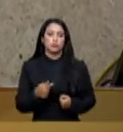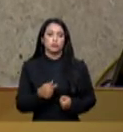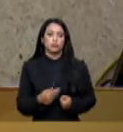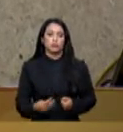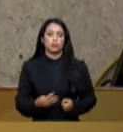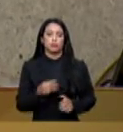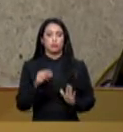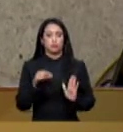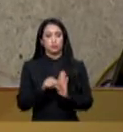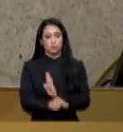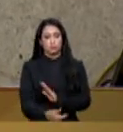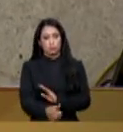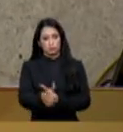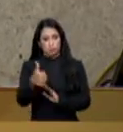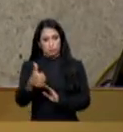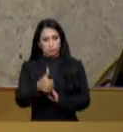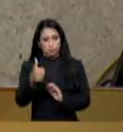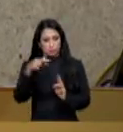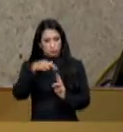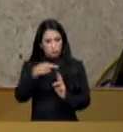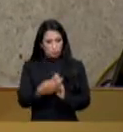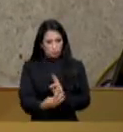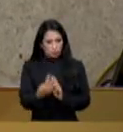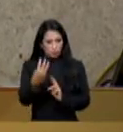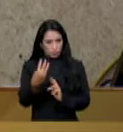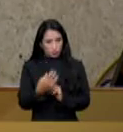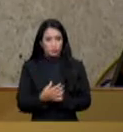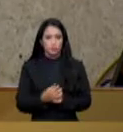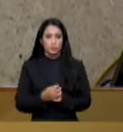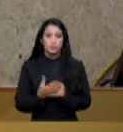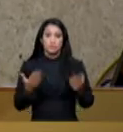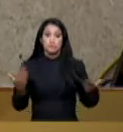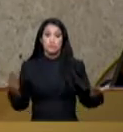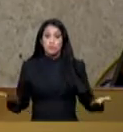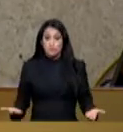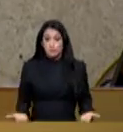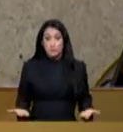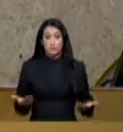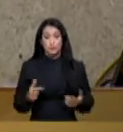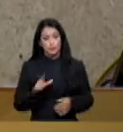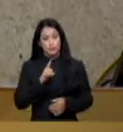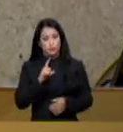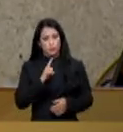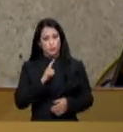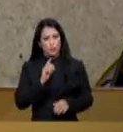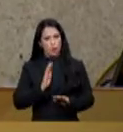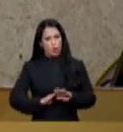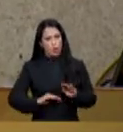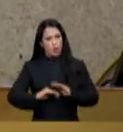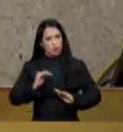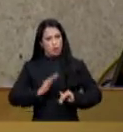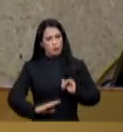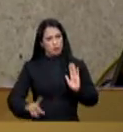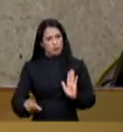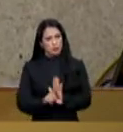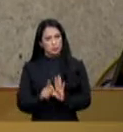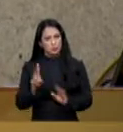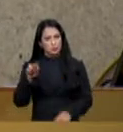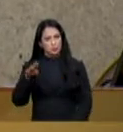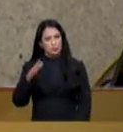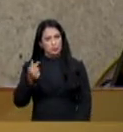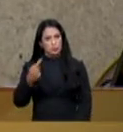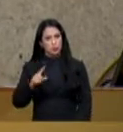173, parágrafo 1º, inciso 3º. Sucede que a competência legislativa da União